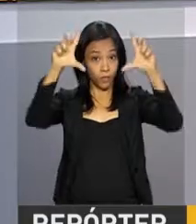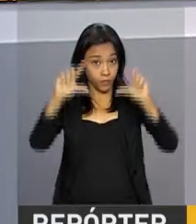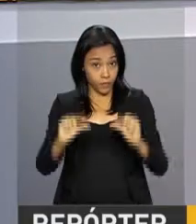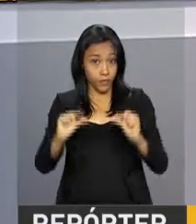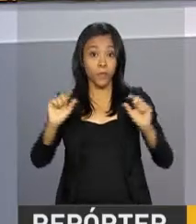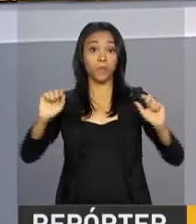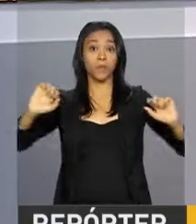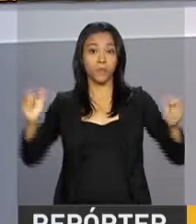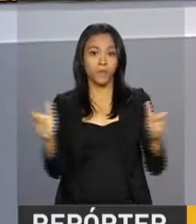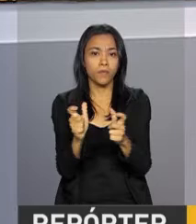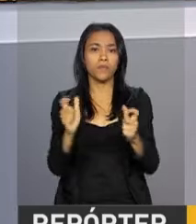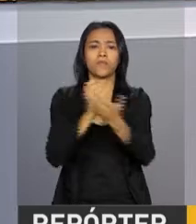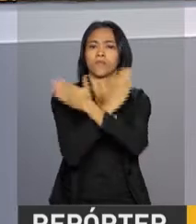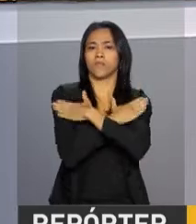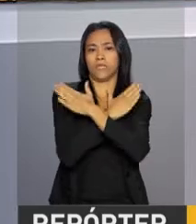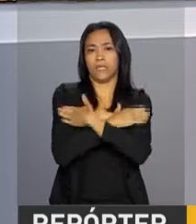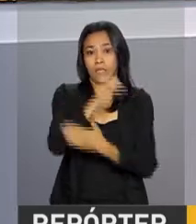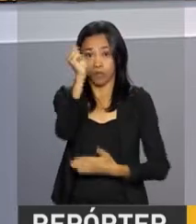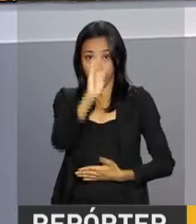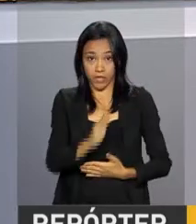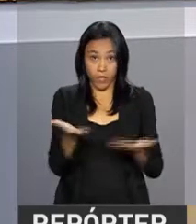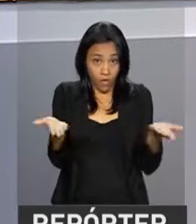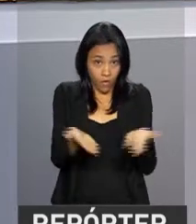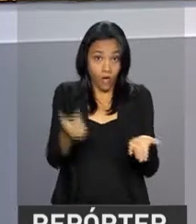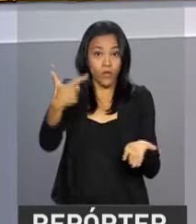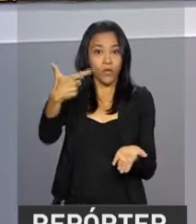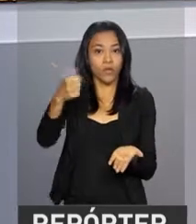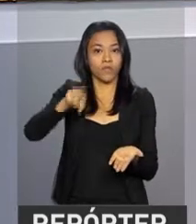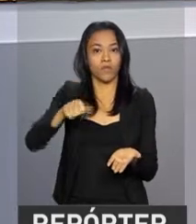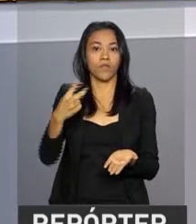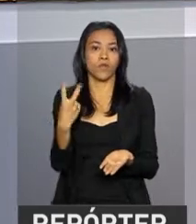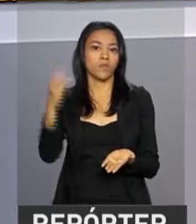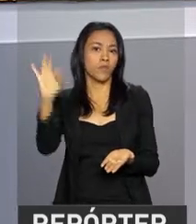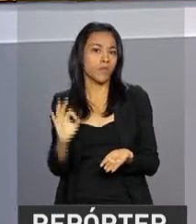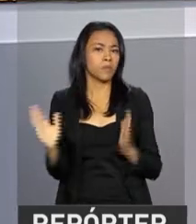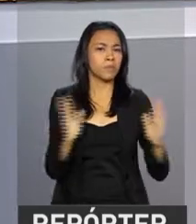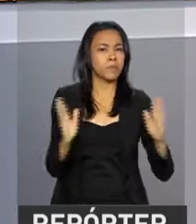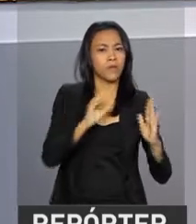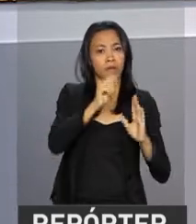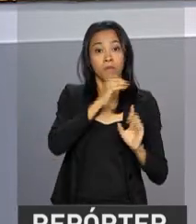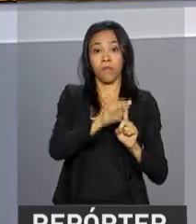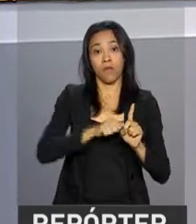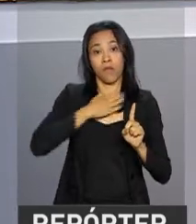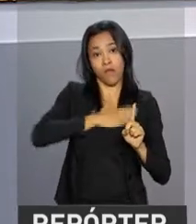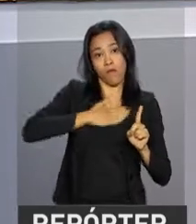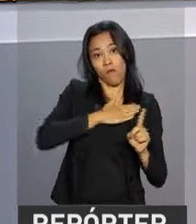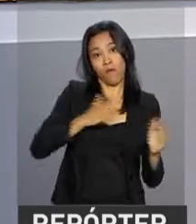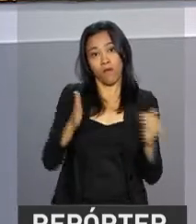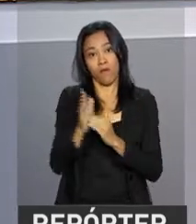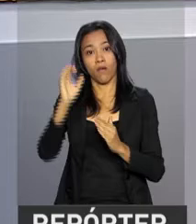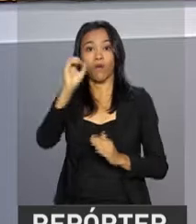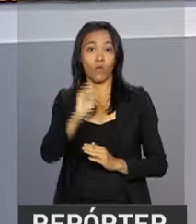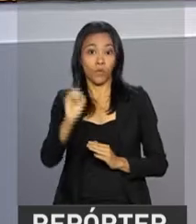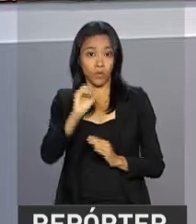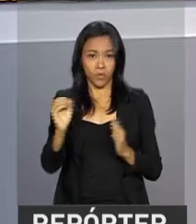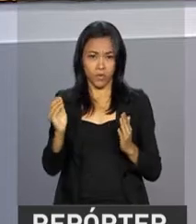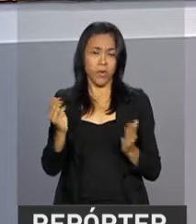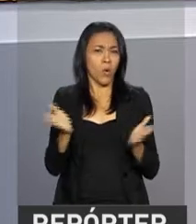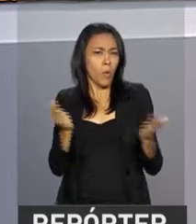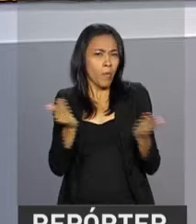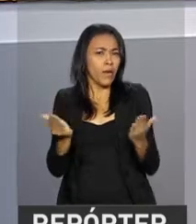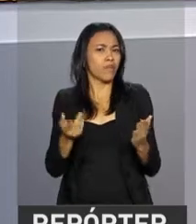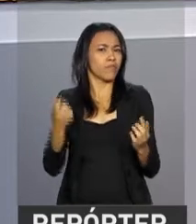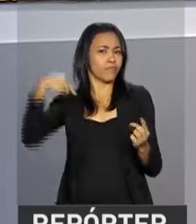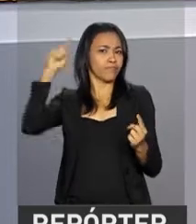desemprego no brasil ela recusou a 12,2 por cento entre agosto e outubro em comparação ao período maio a julho os